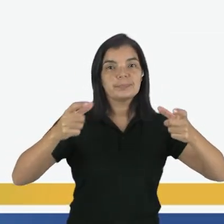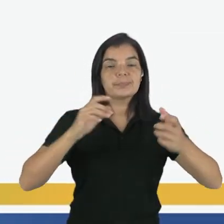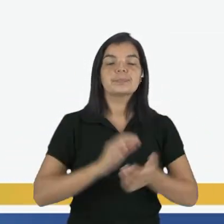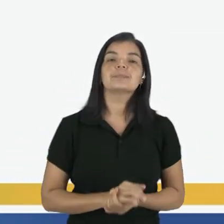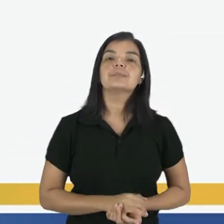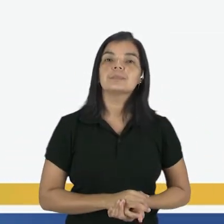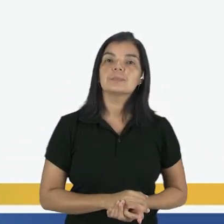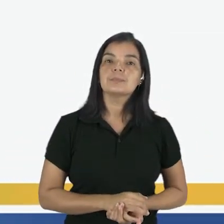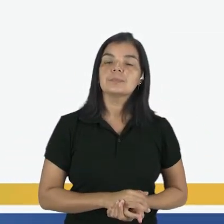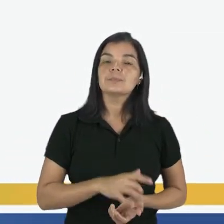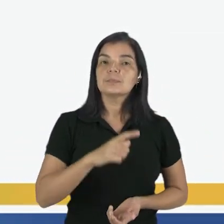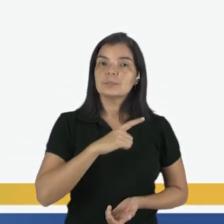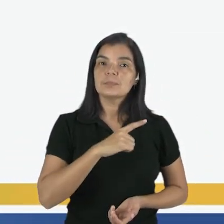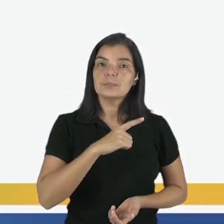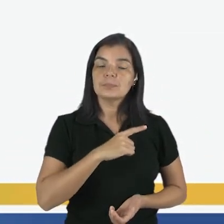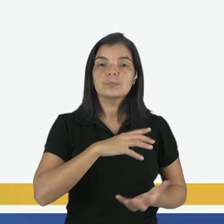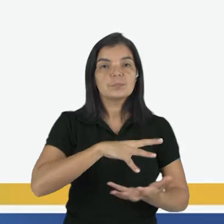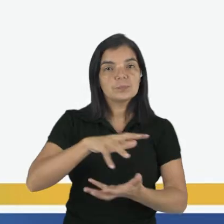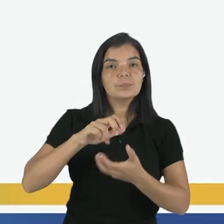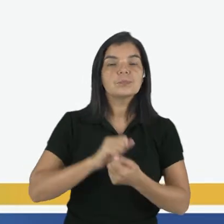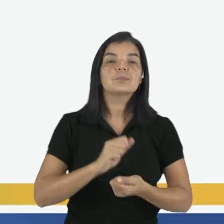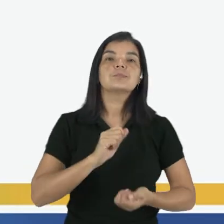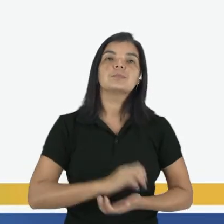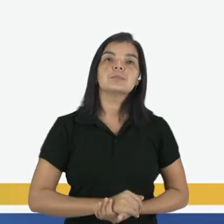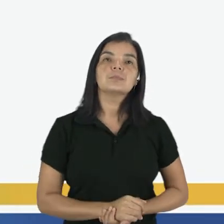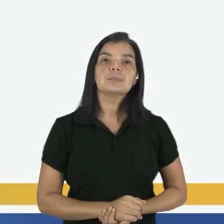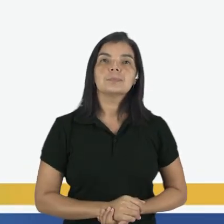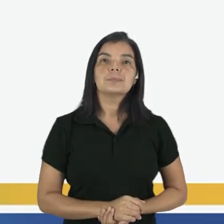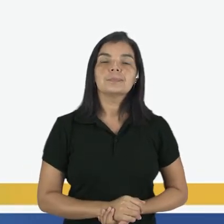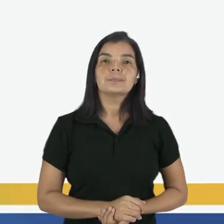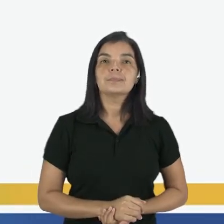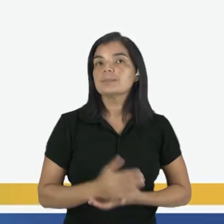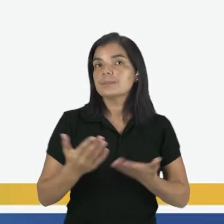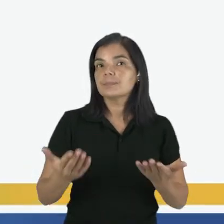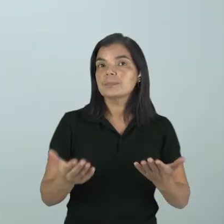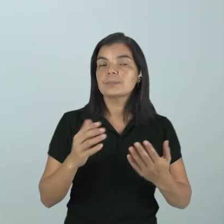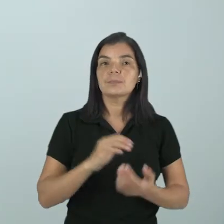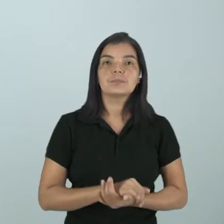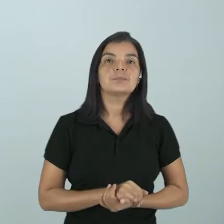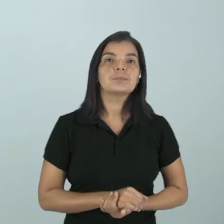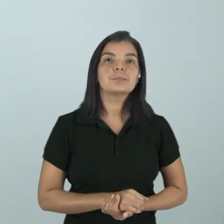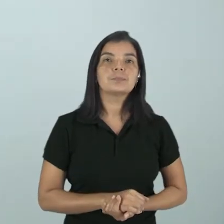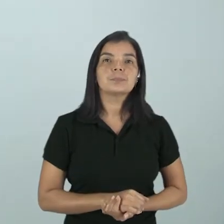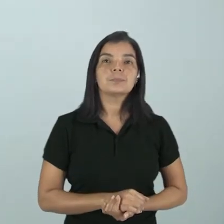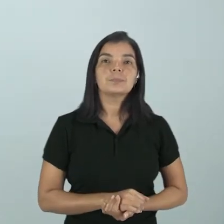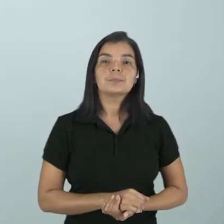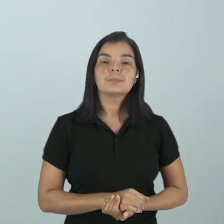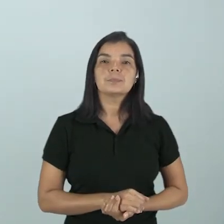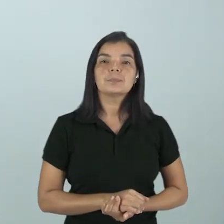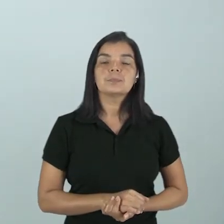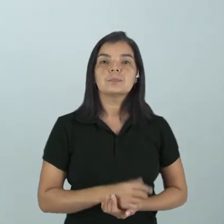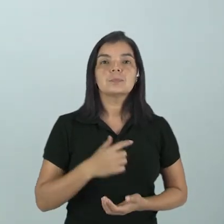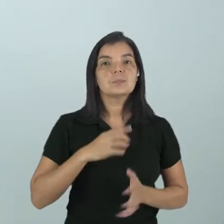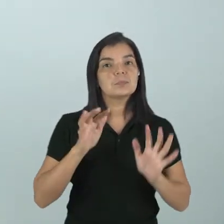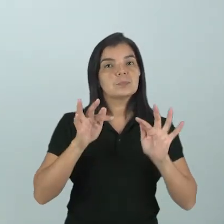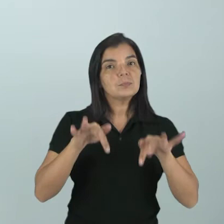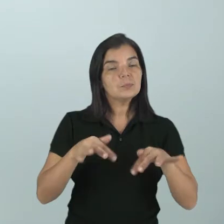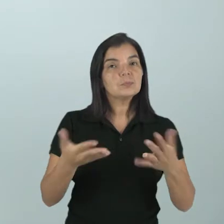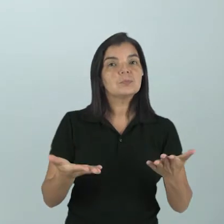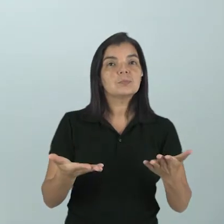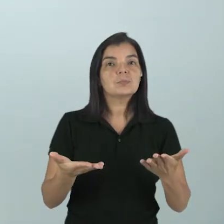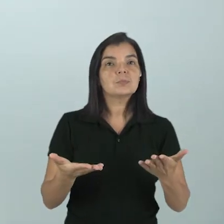mais amplo da Terra, tá bom? E aí, eles, concluindo